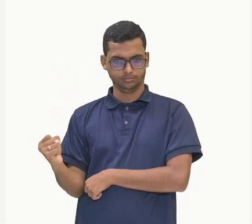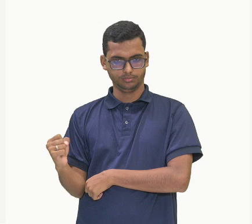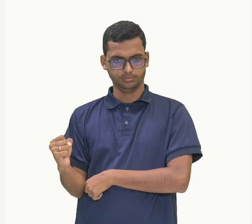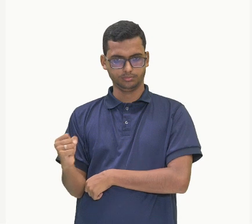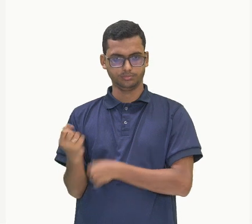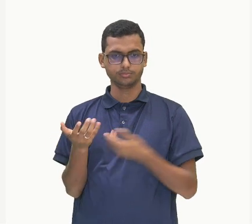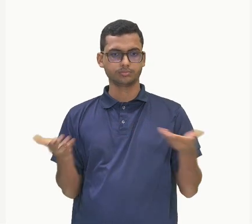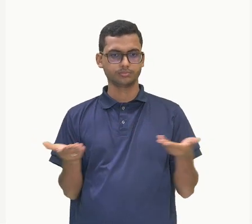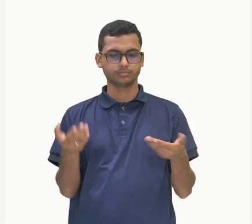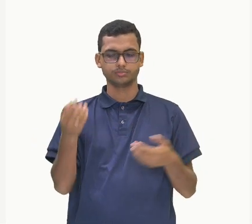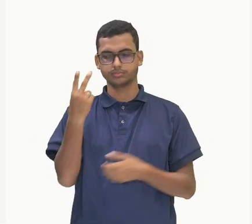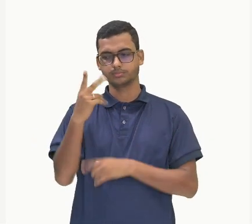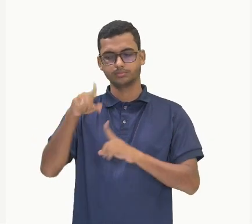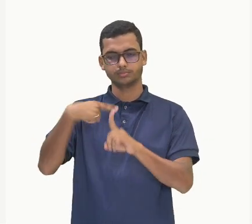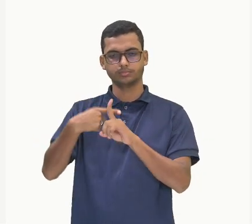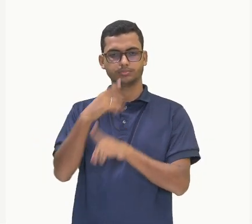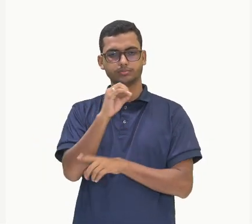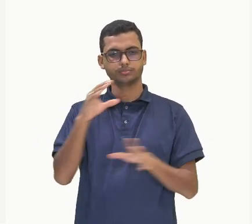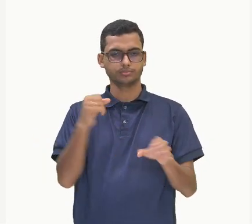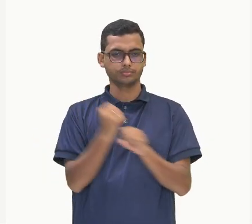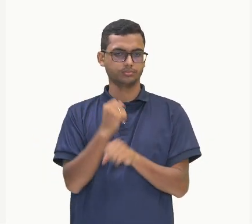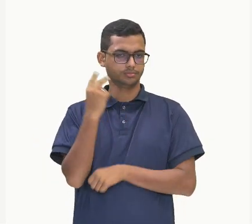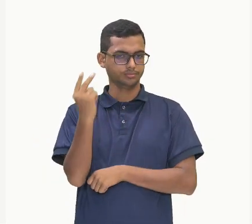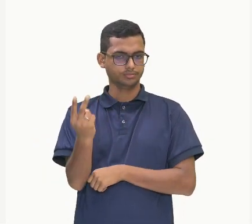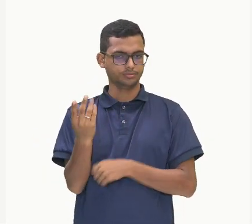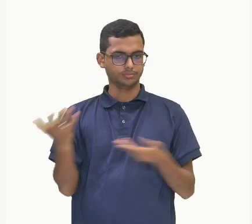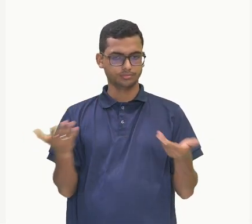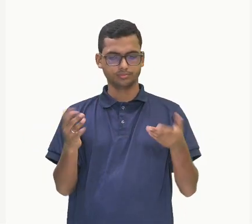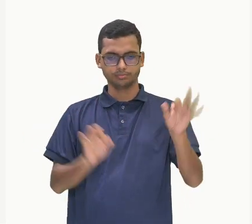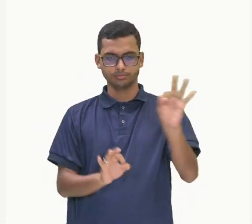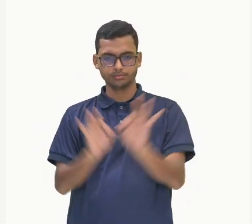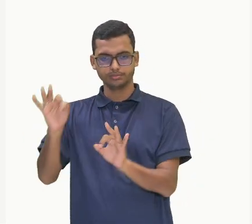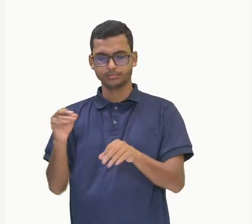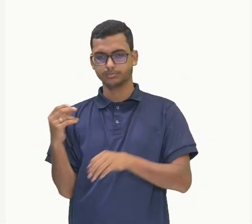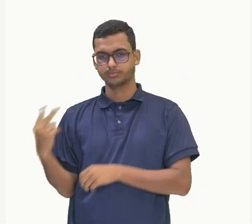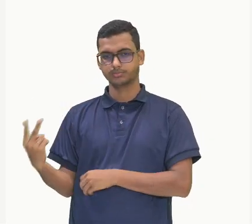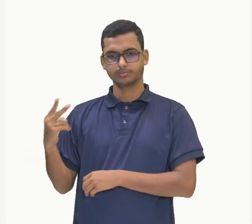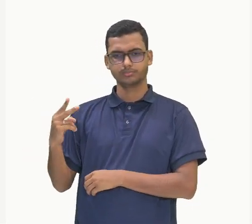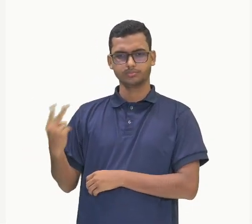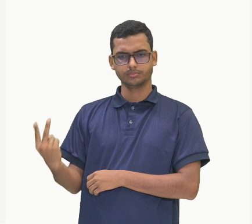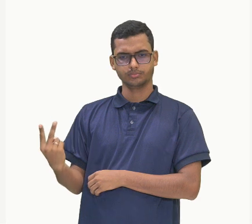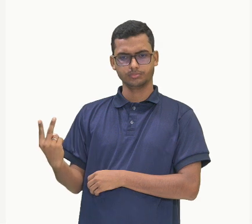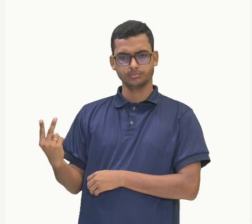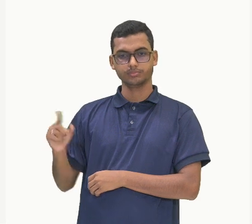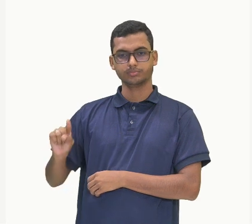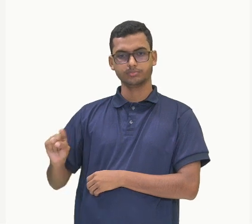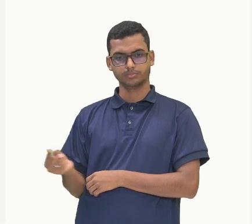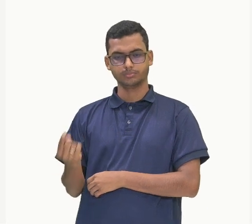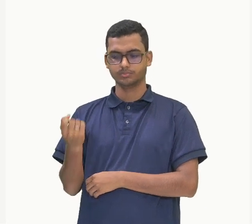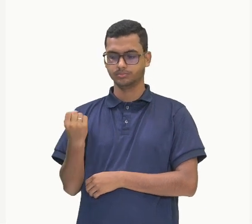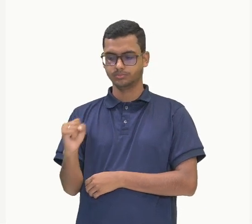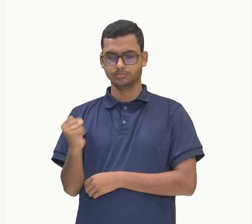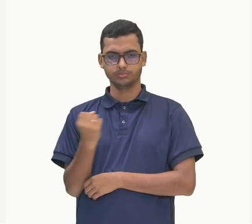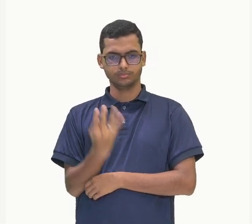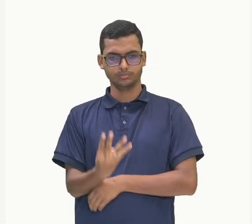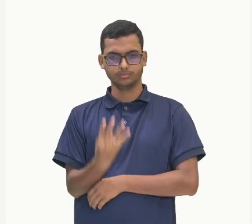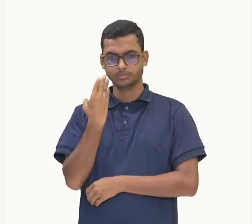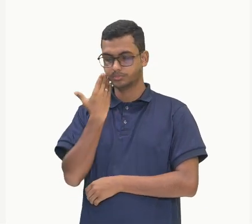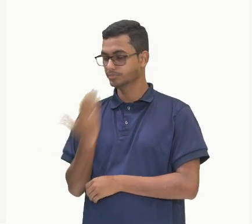acontece com a vírgula? Eu vou aqui, ó, e escrevo. Ou seja,